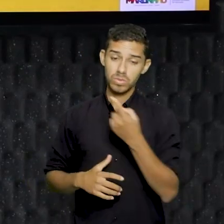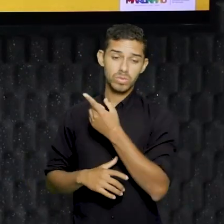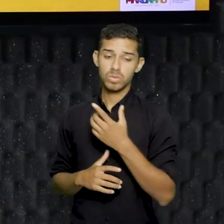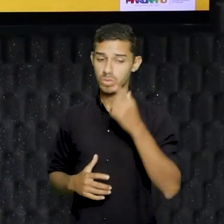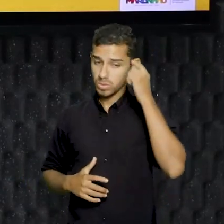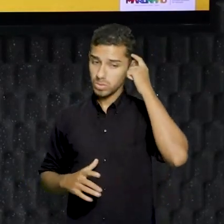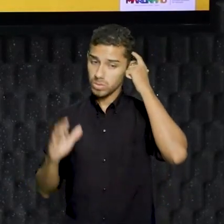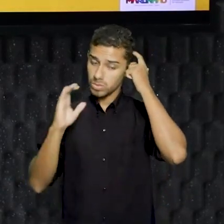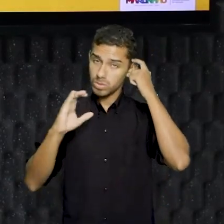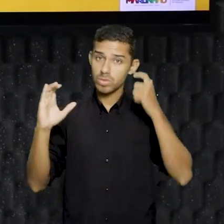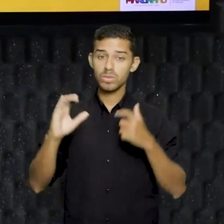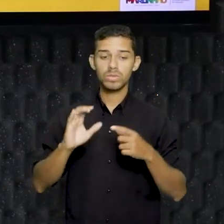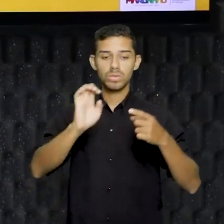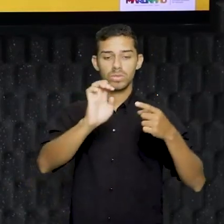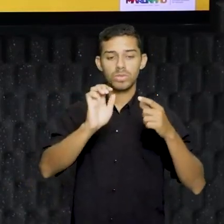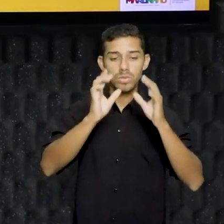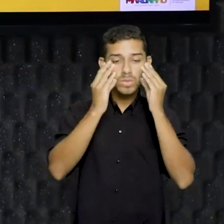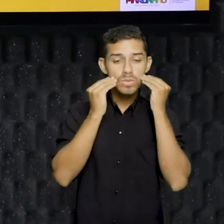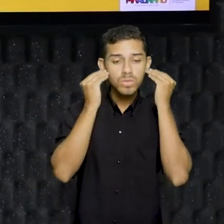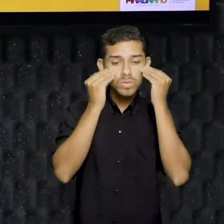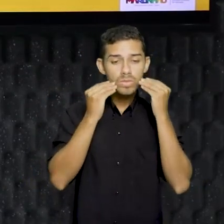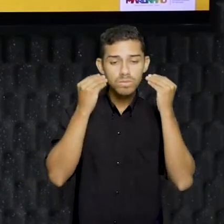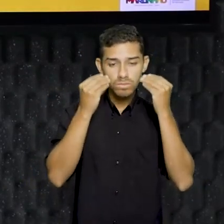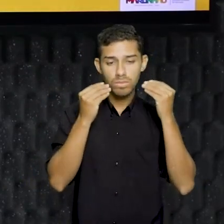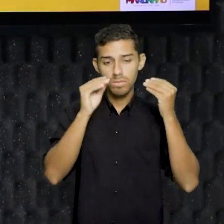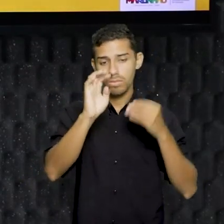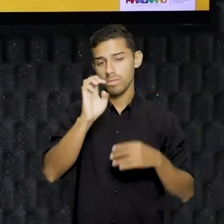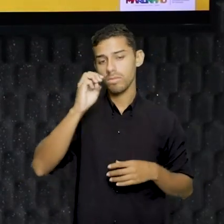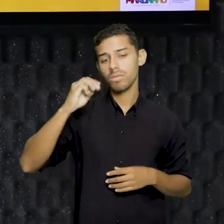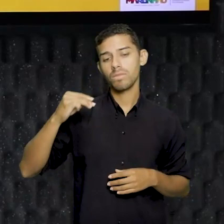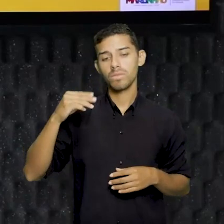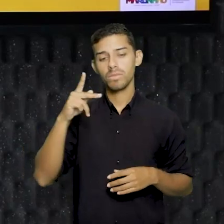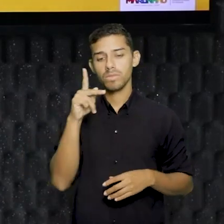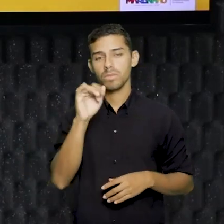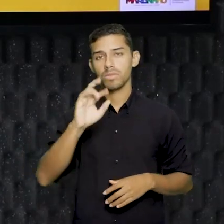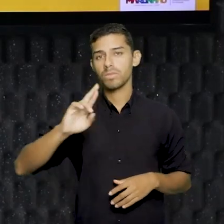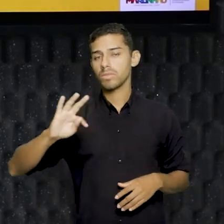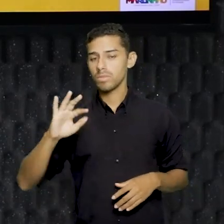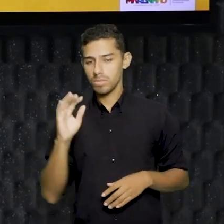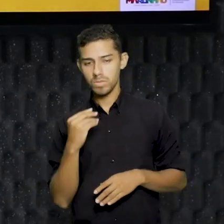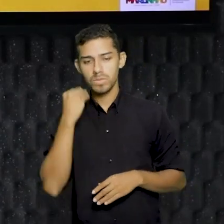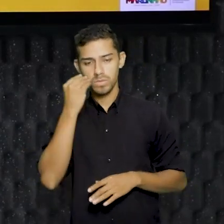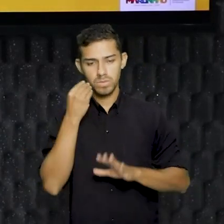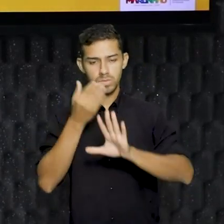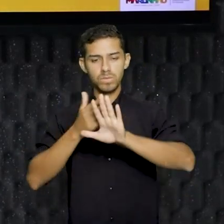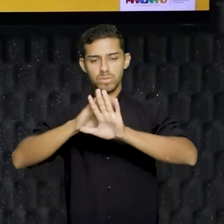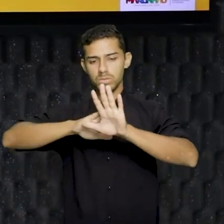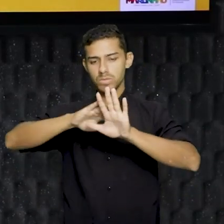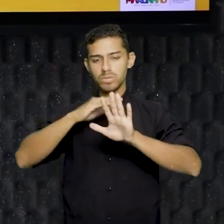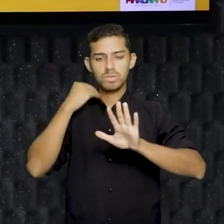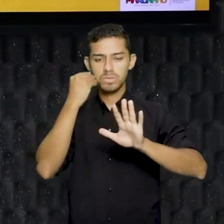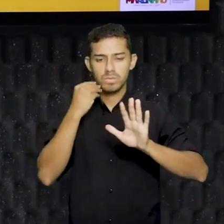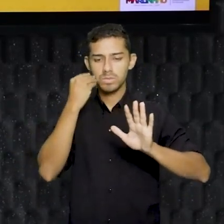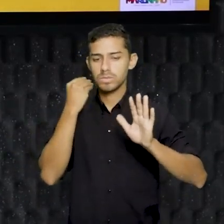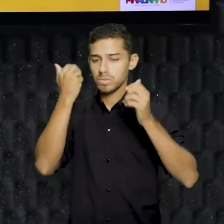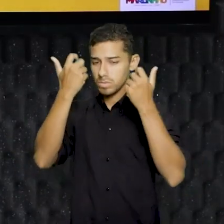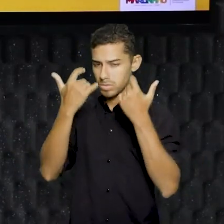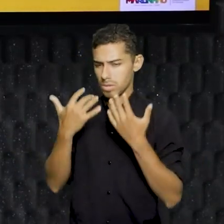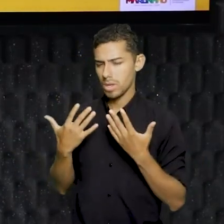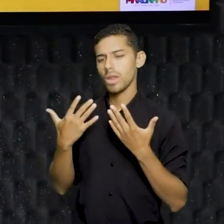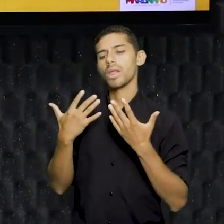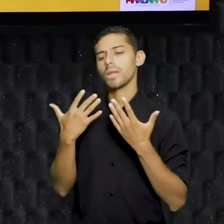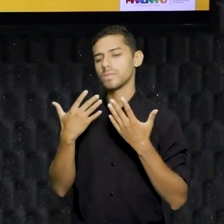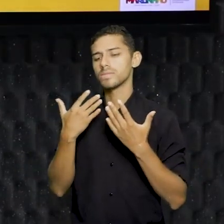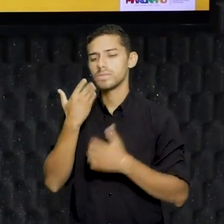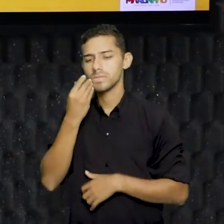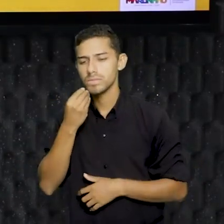né empirista sim e o meu é um autor empirista por excelência que deduz da experiência